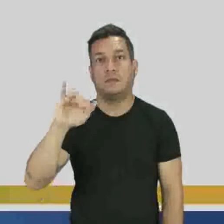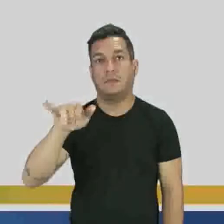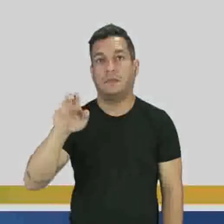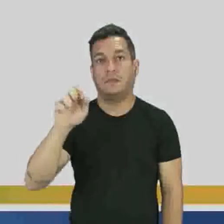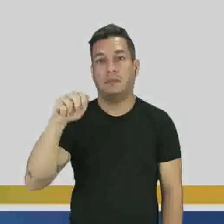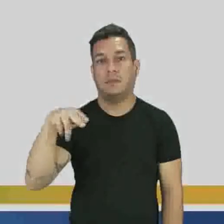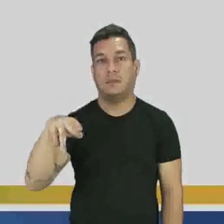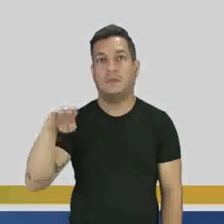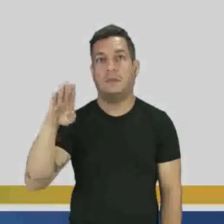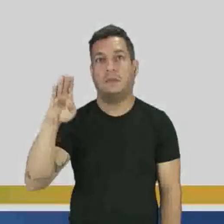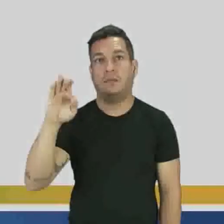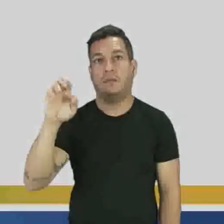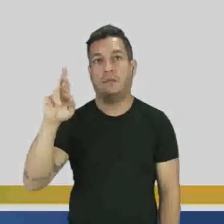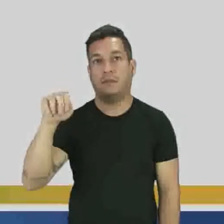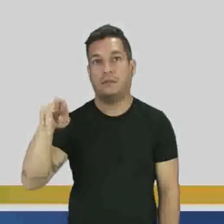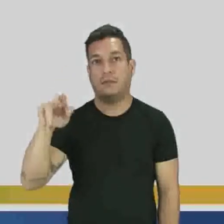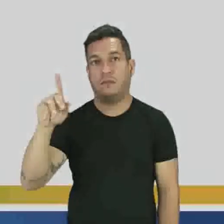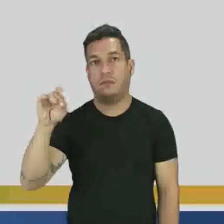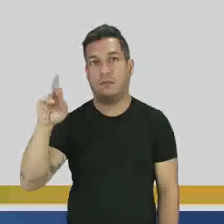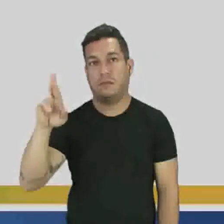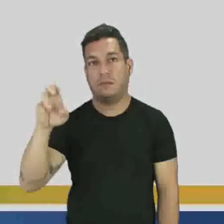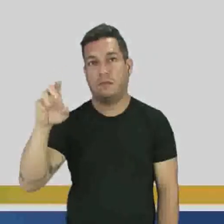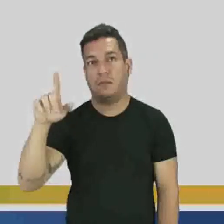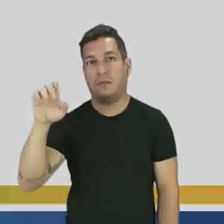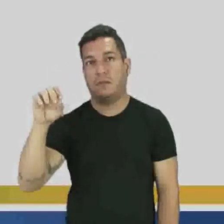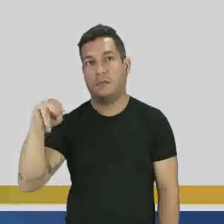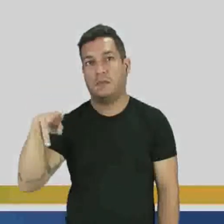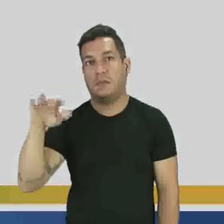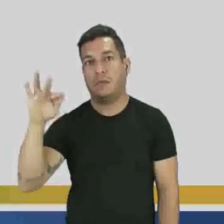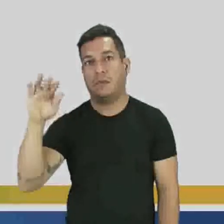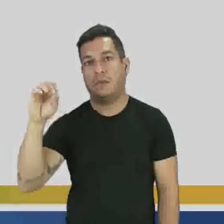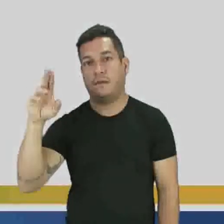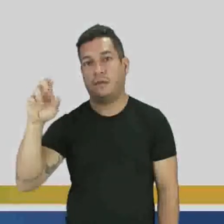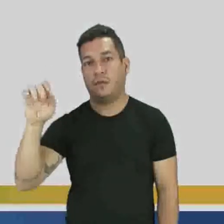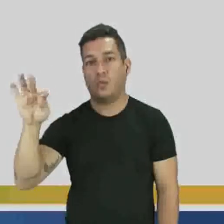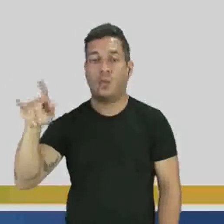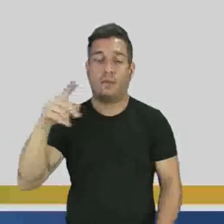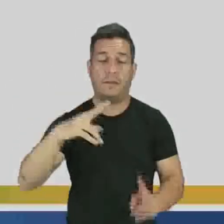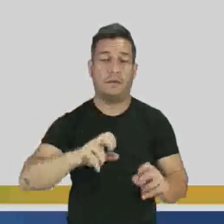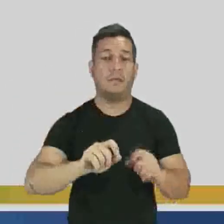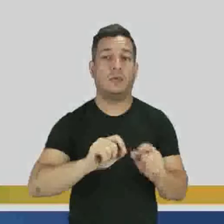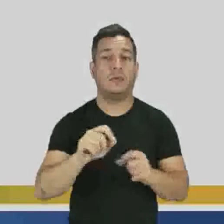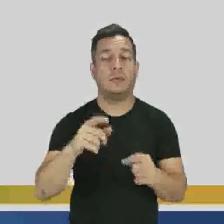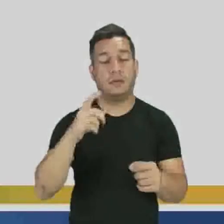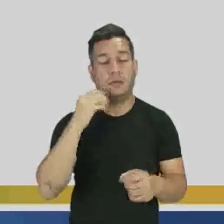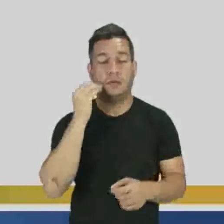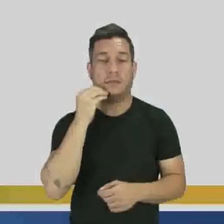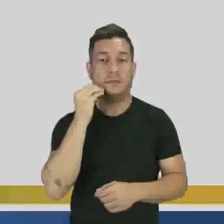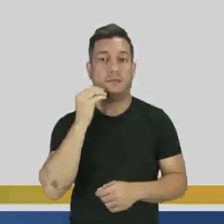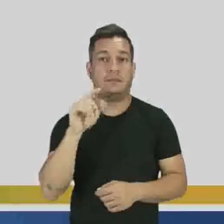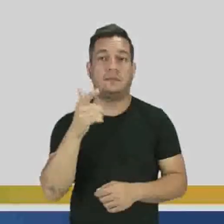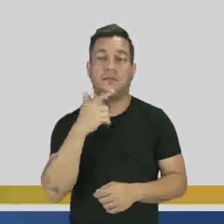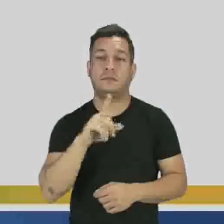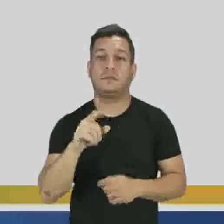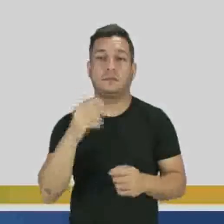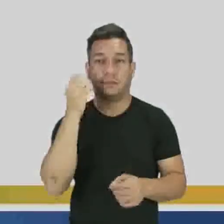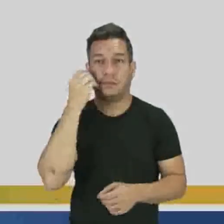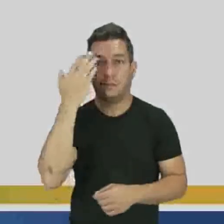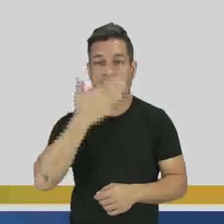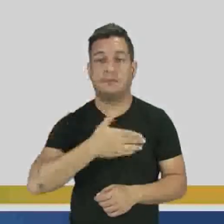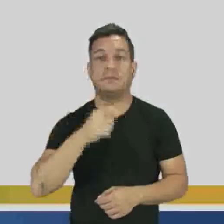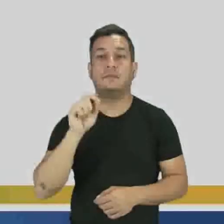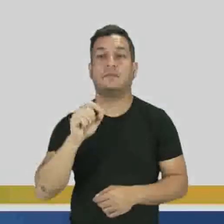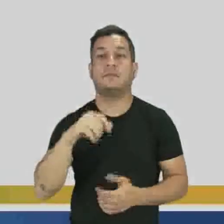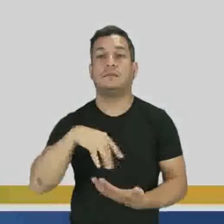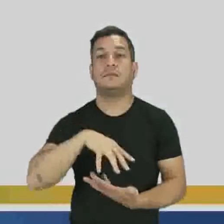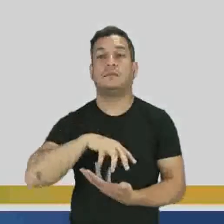Jean-Bernard Léon Foucault, o que percebeu-se? Que, através desse aparato experimental, ele conseguiu comprovar